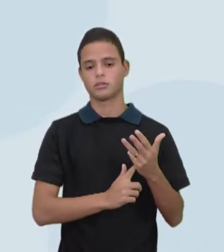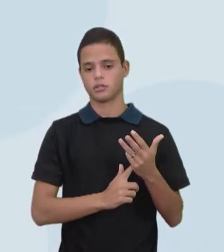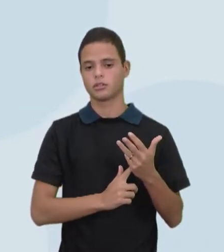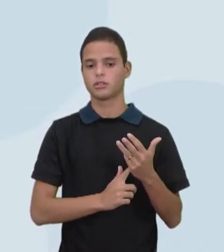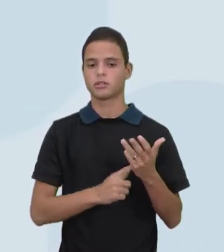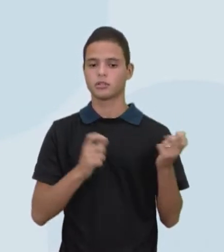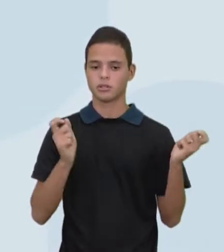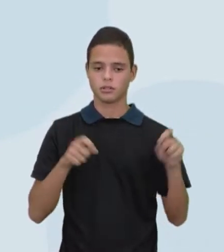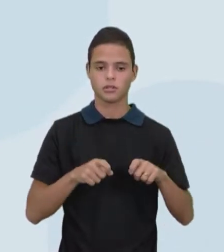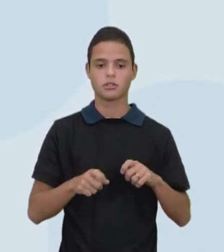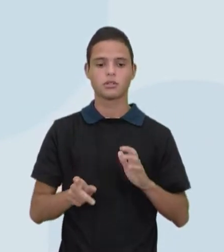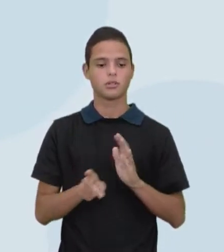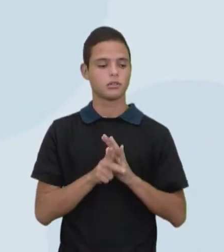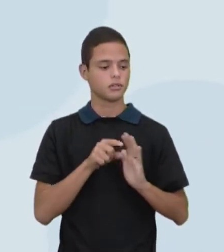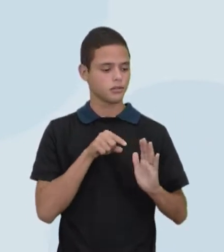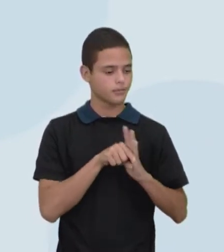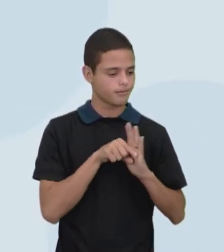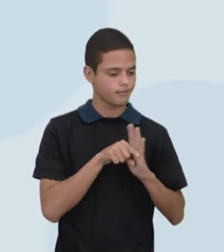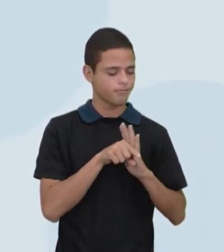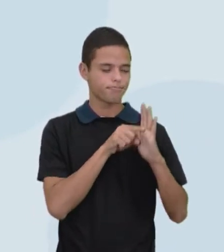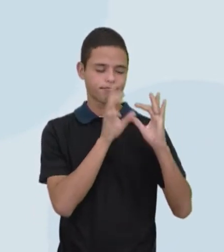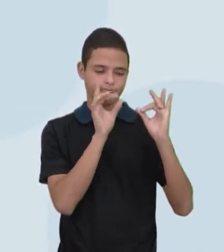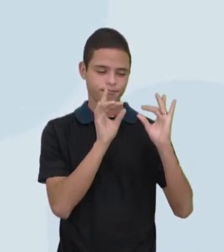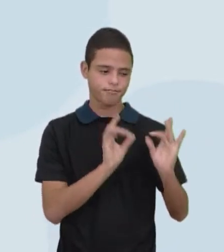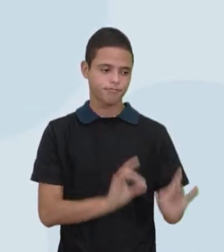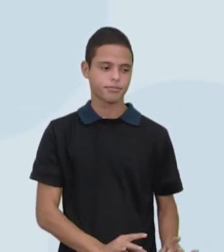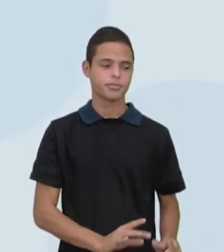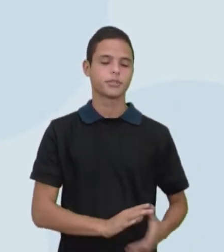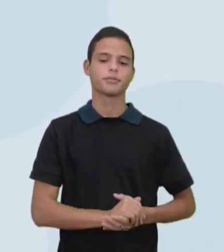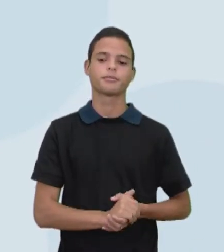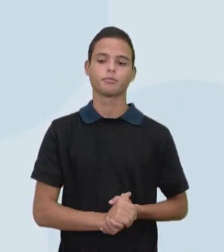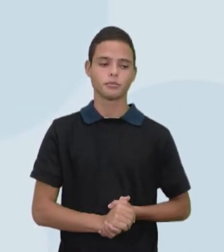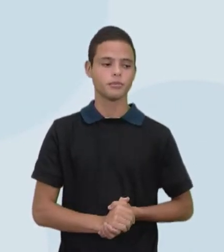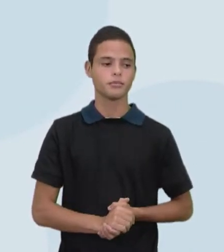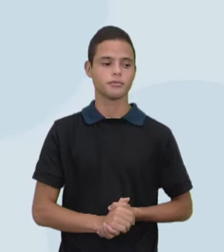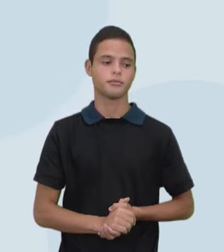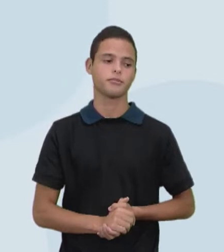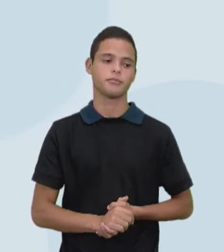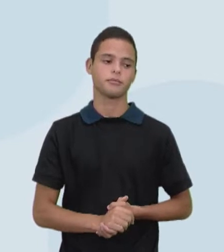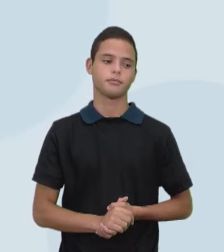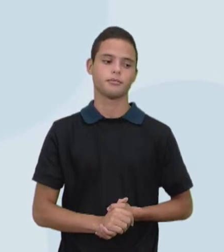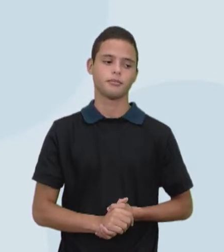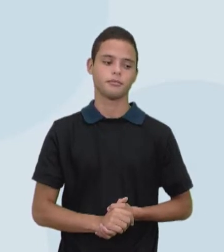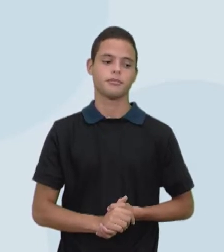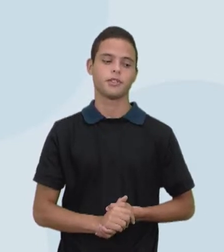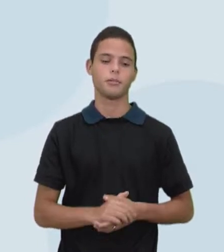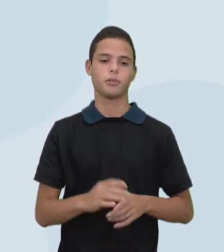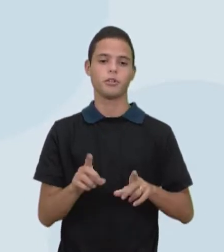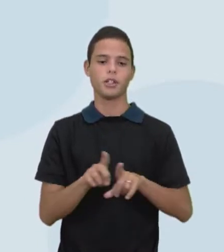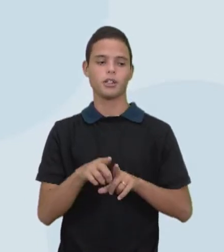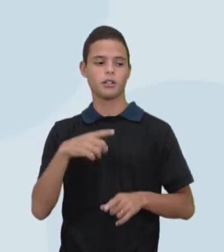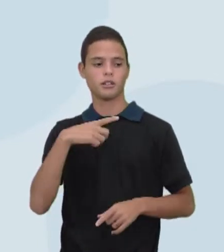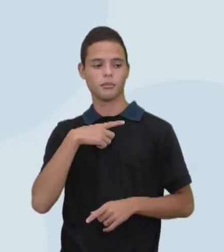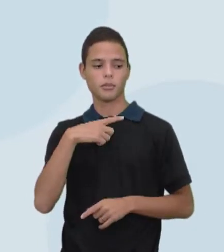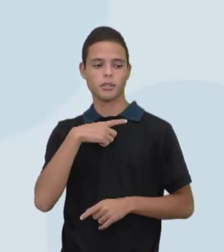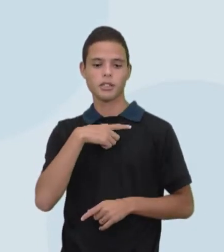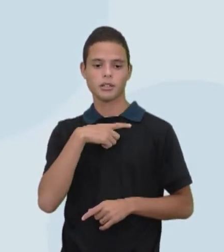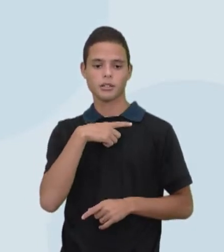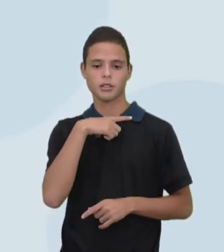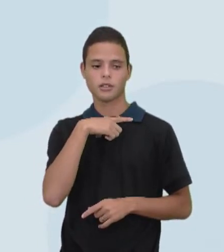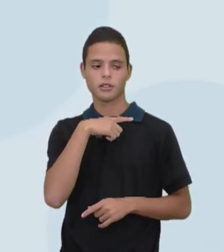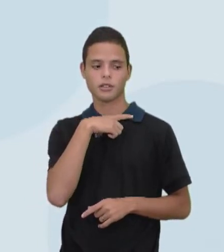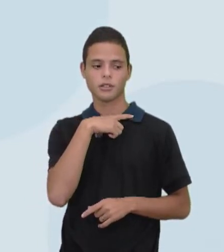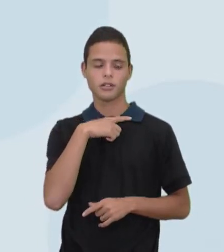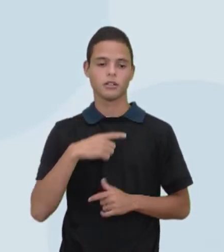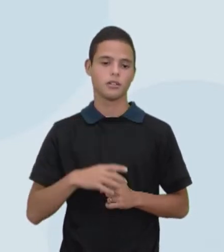eficientes, bem como uma análise criteriosa de elementos sociais, ambientais e econômicos. Na aula